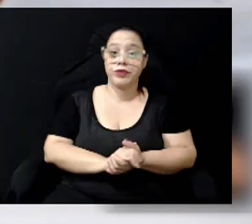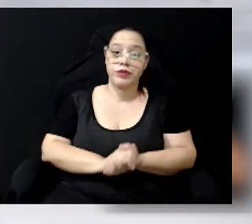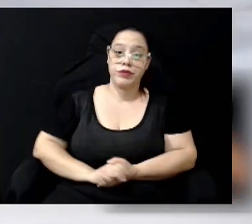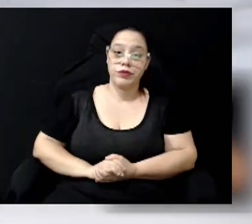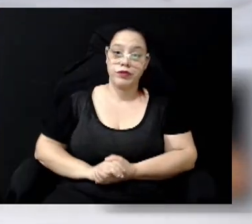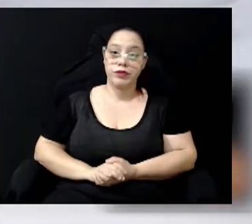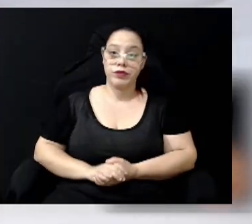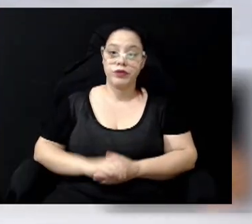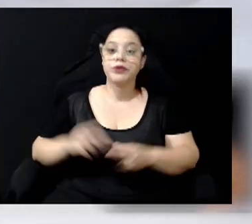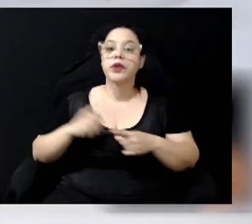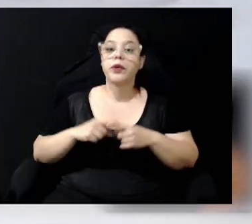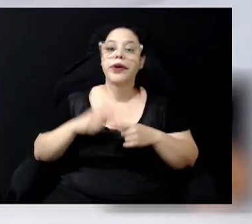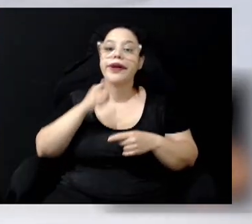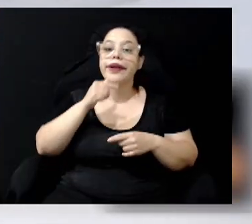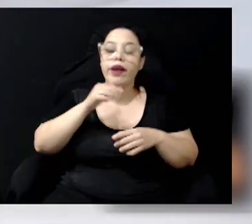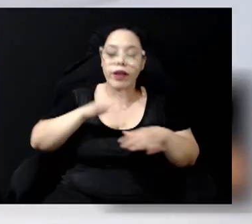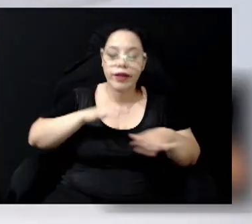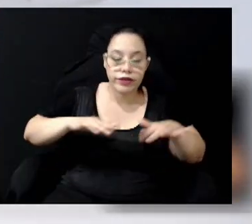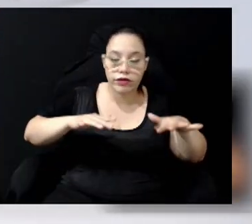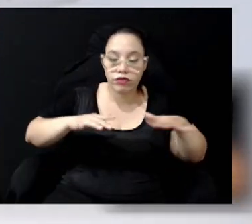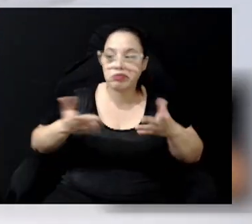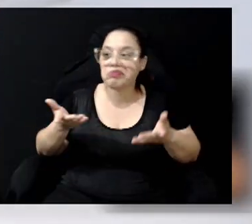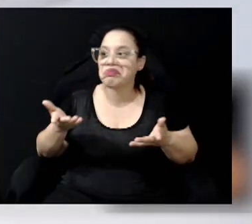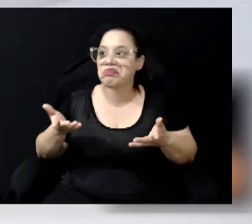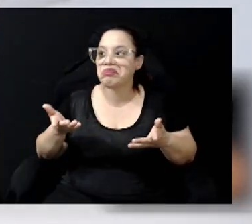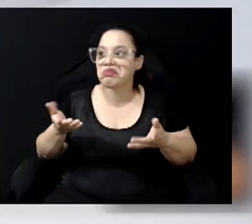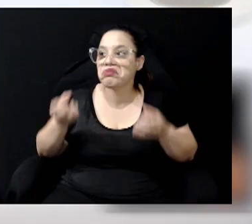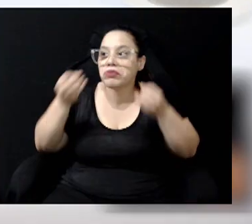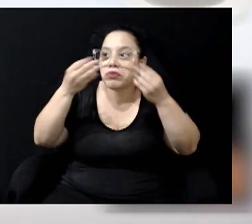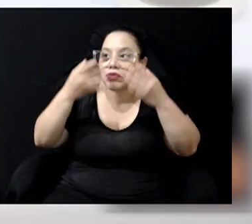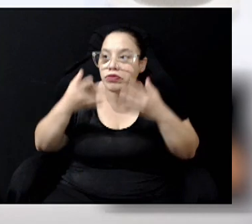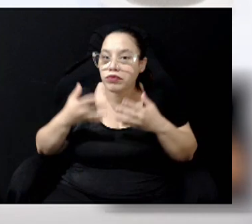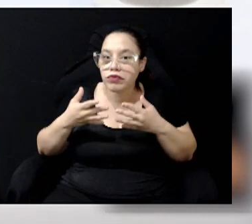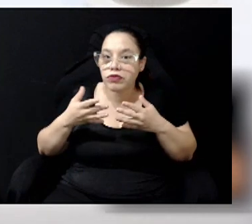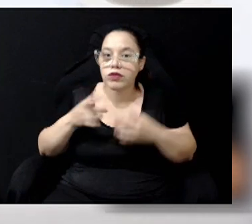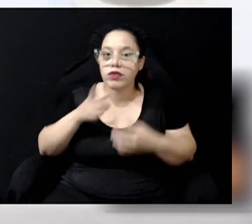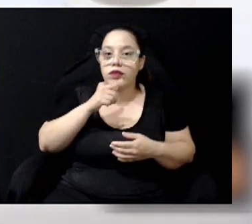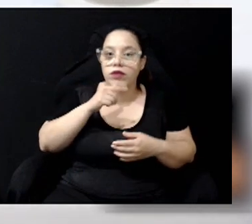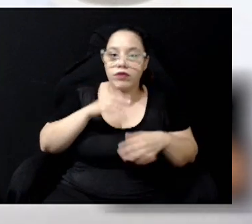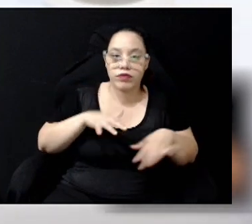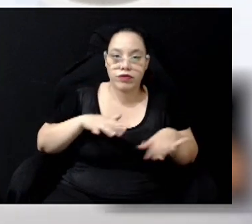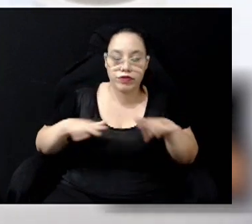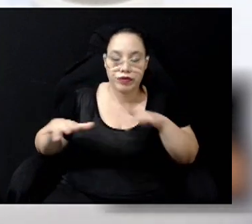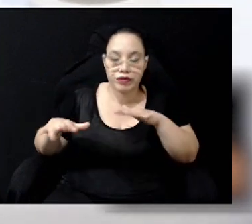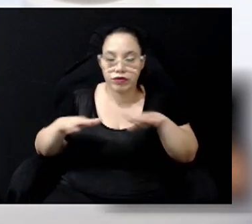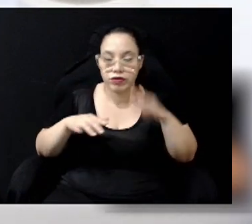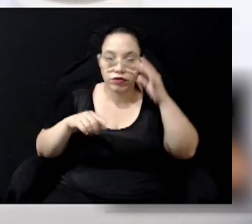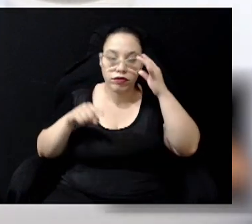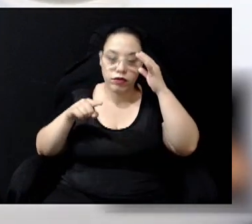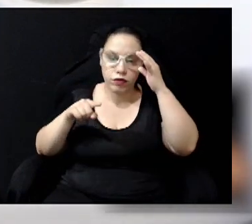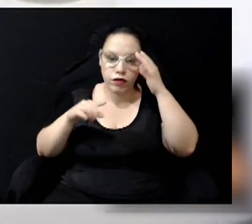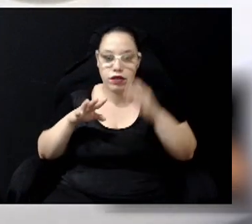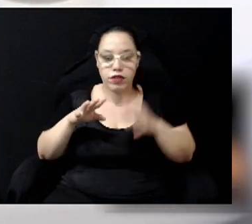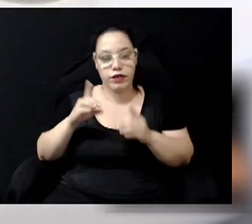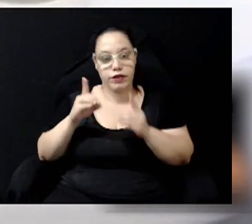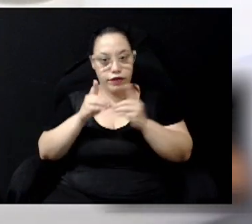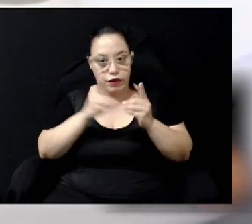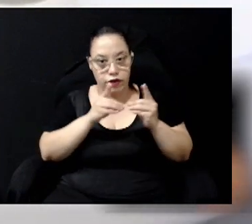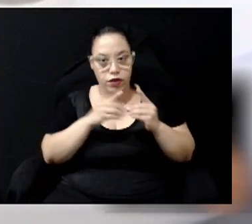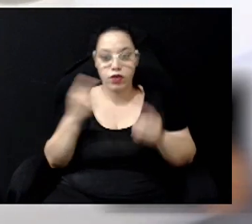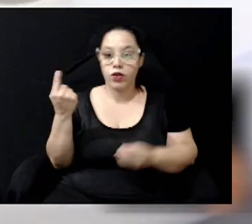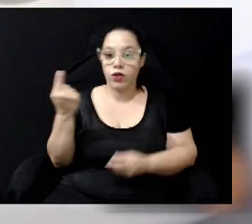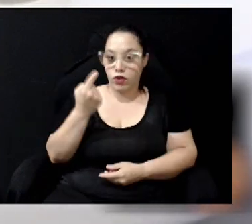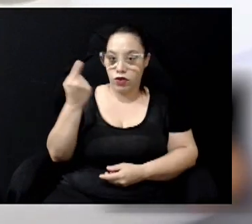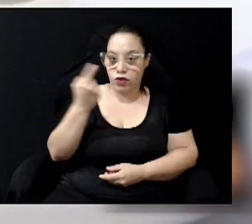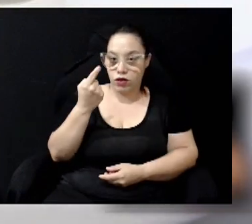água? Tem alguma explicação? A água, para quem faz um atendimento individual online, por